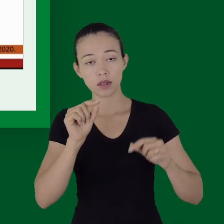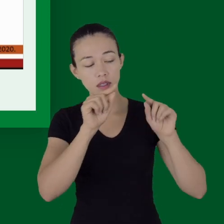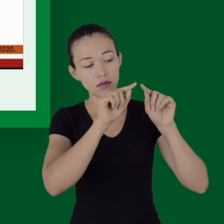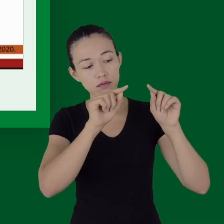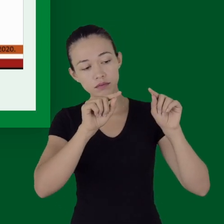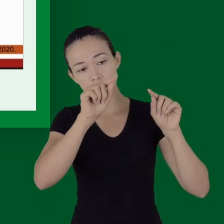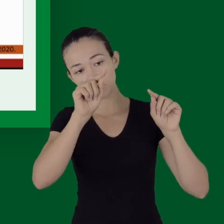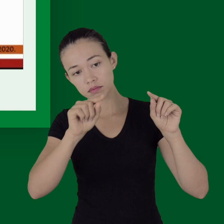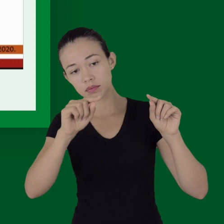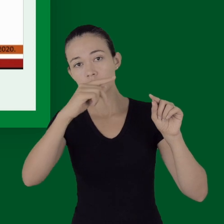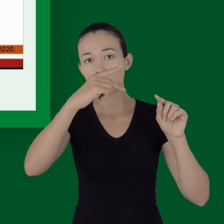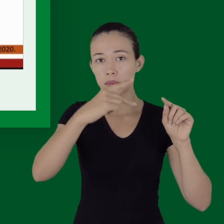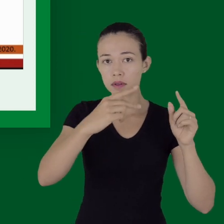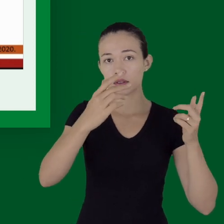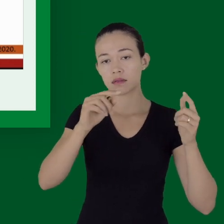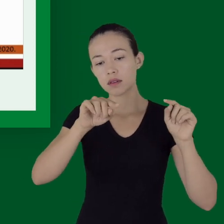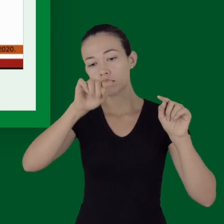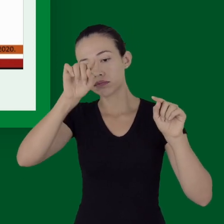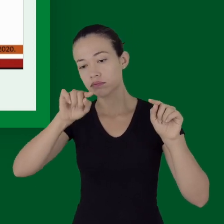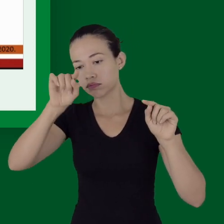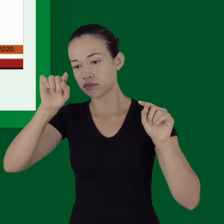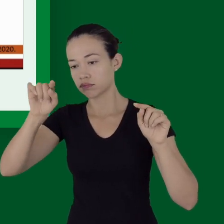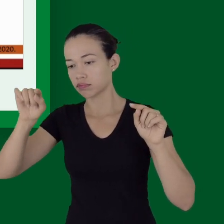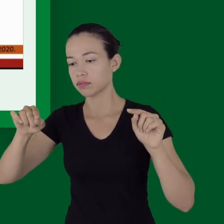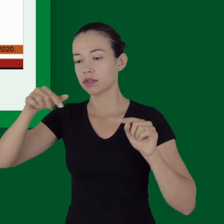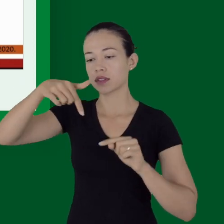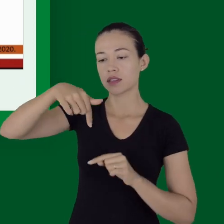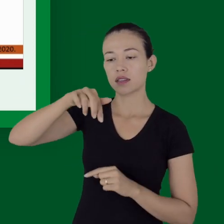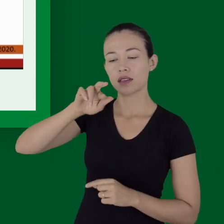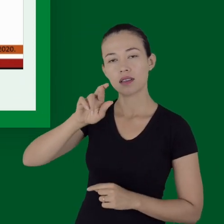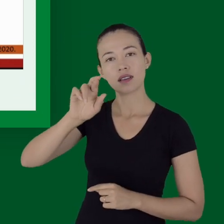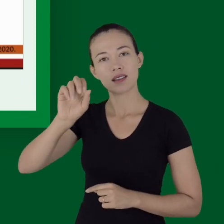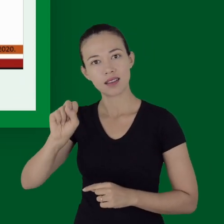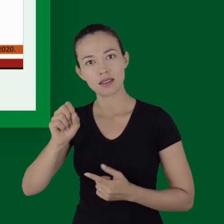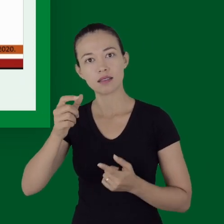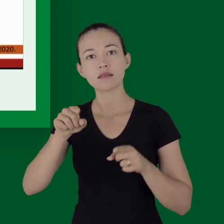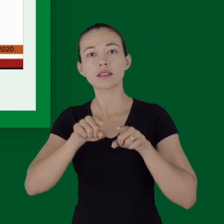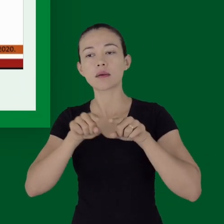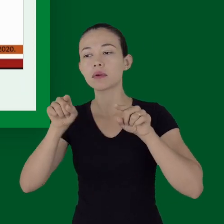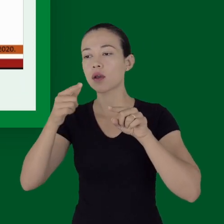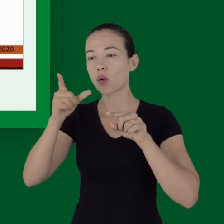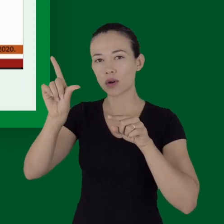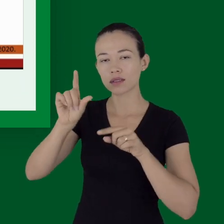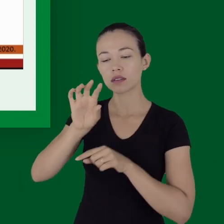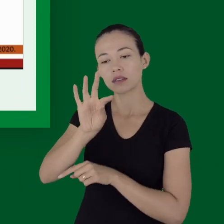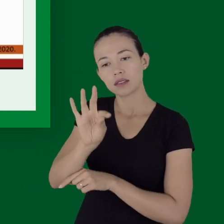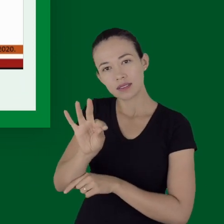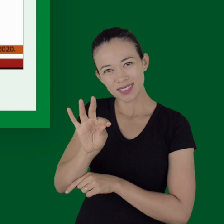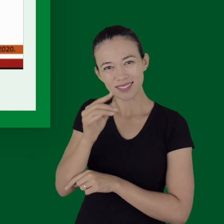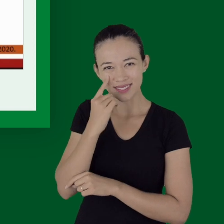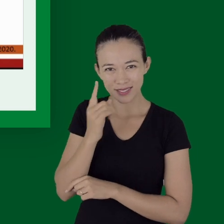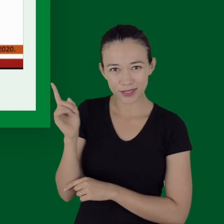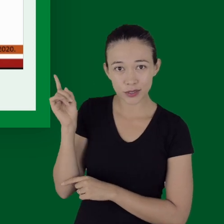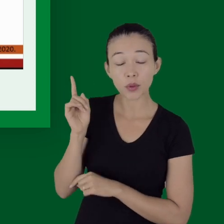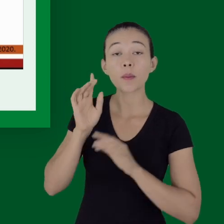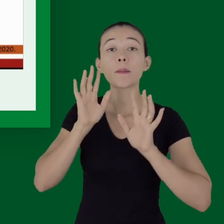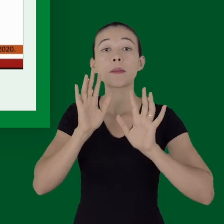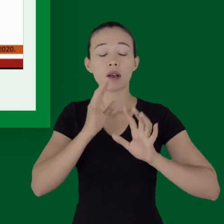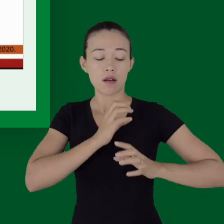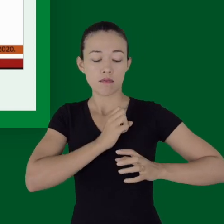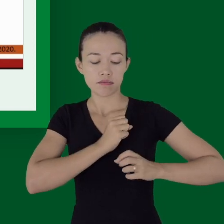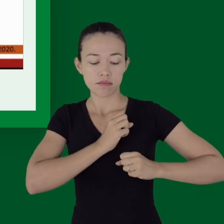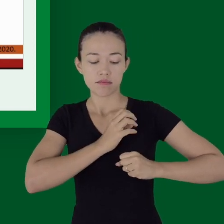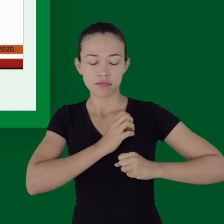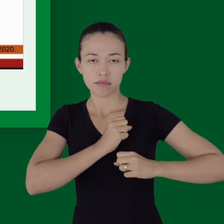onda P, QRS, onda T, porém sem atividade contrátil. Então a gente tem atividade elétrica, porém